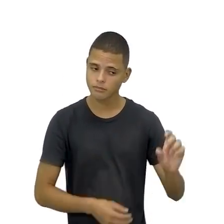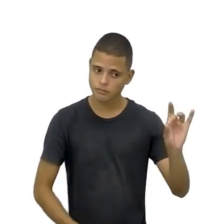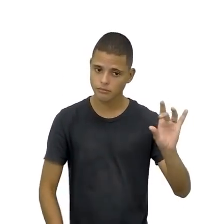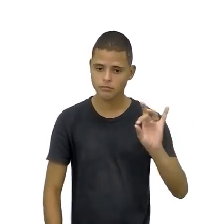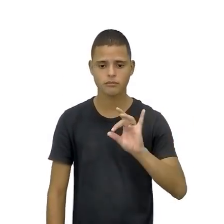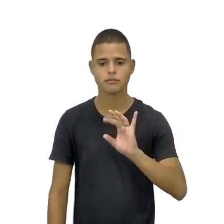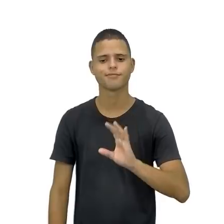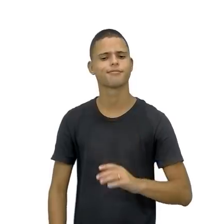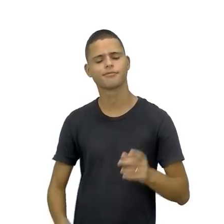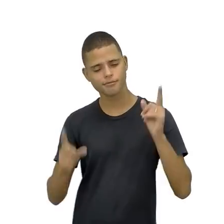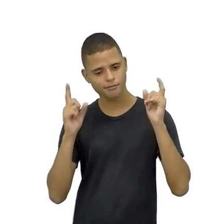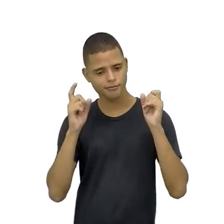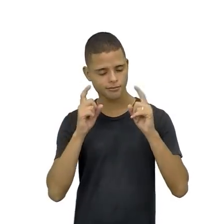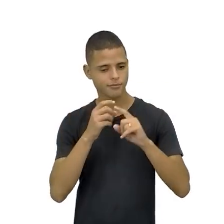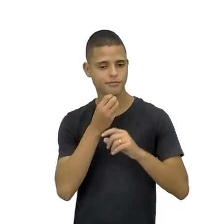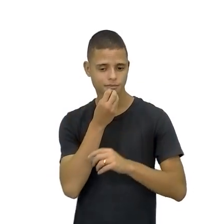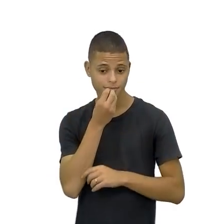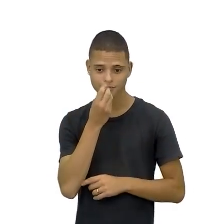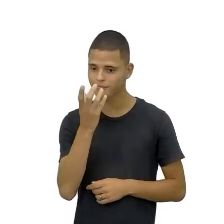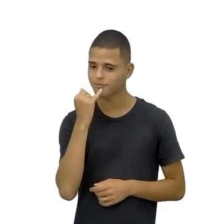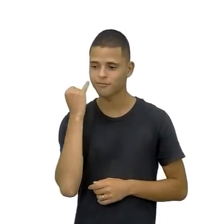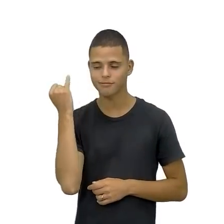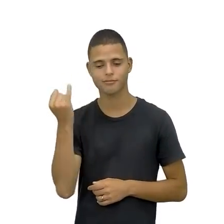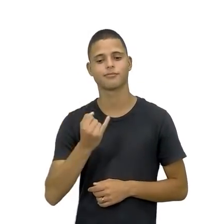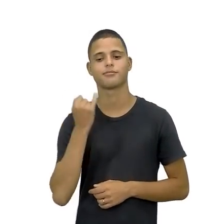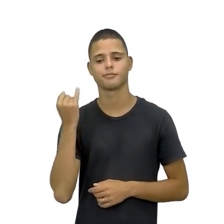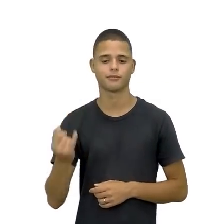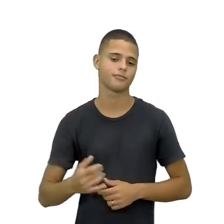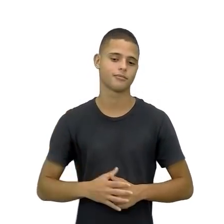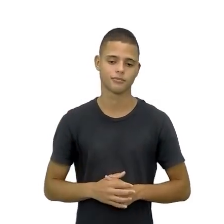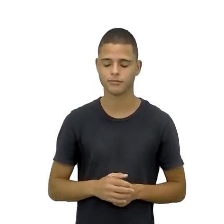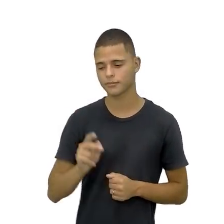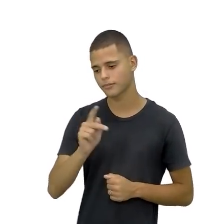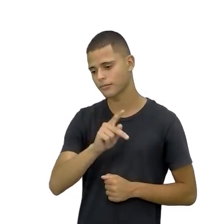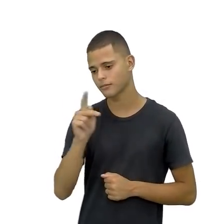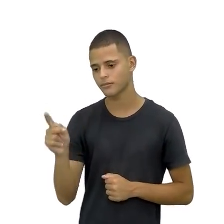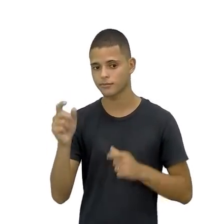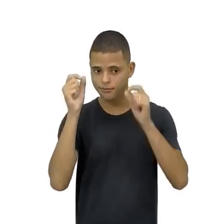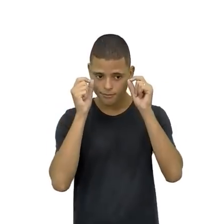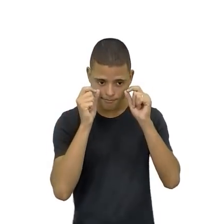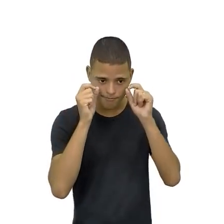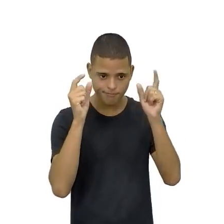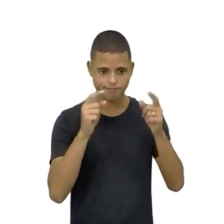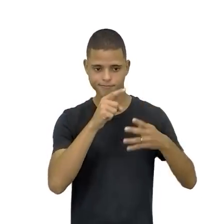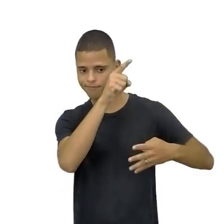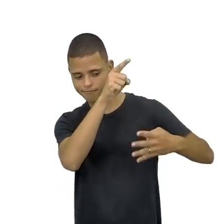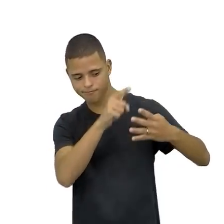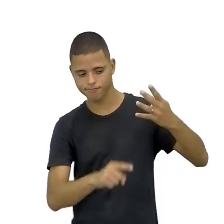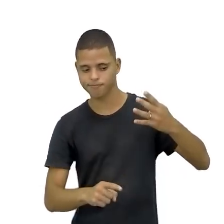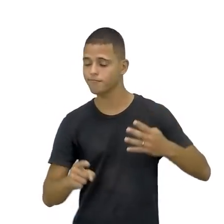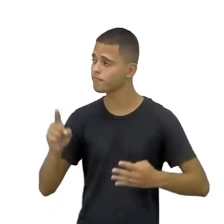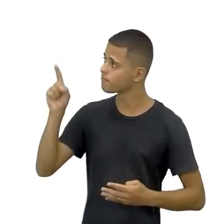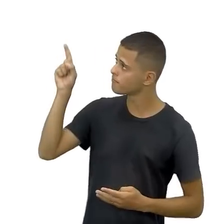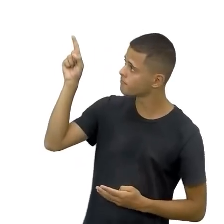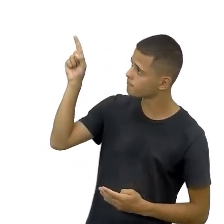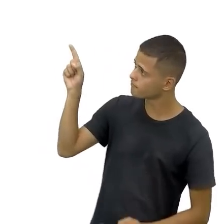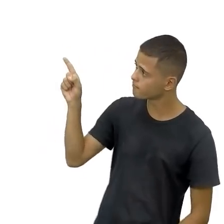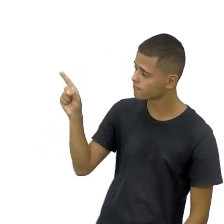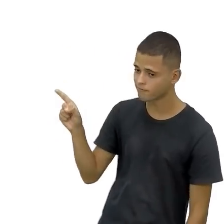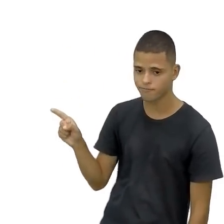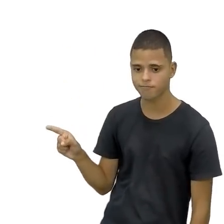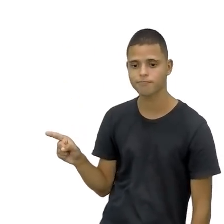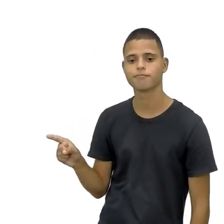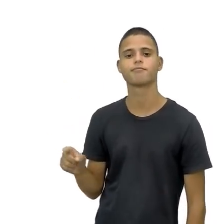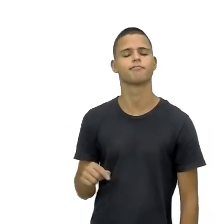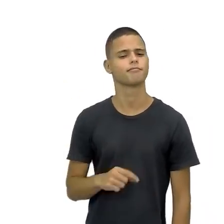nesses locais. Então é muito importante que o professor fique ali, de certa maneira, acionado, né, com essa ideia de